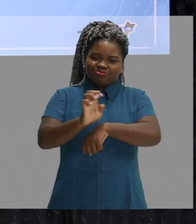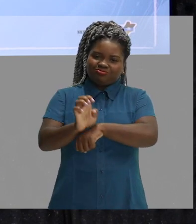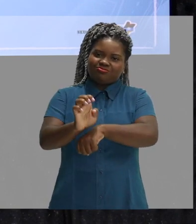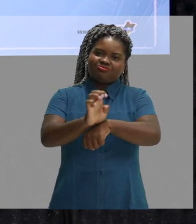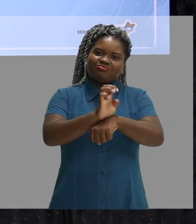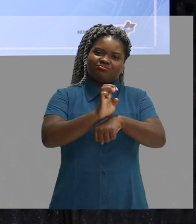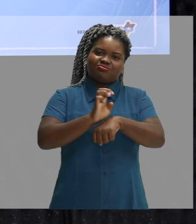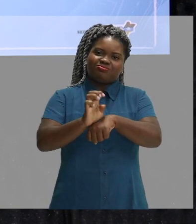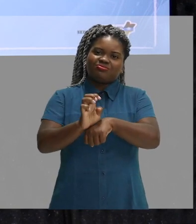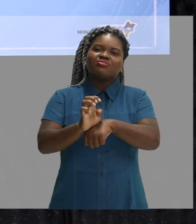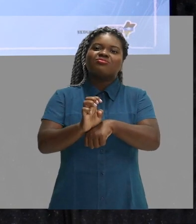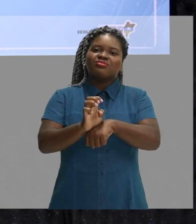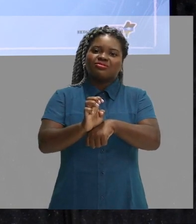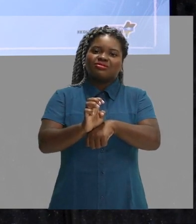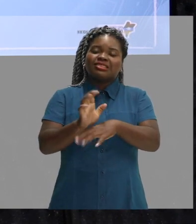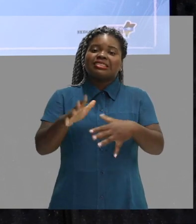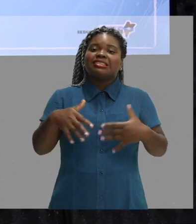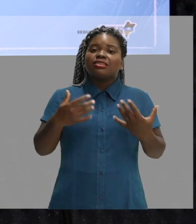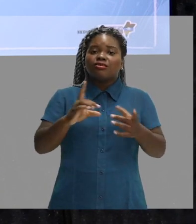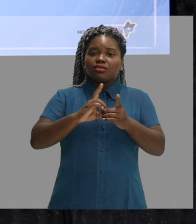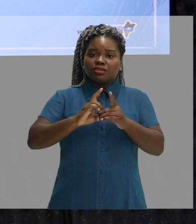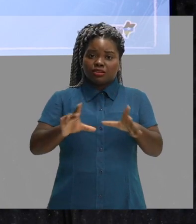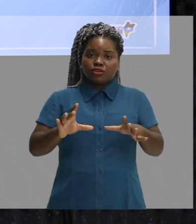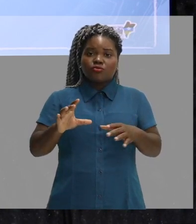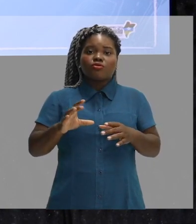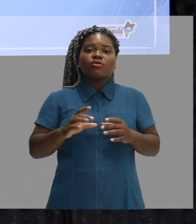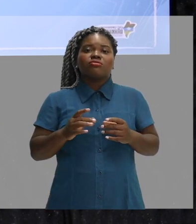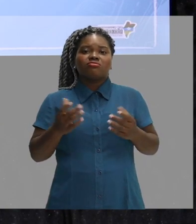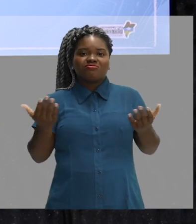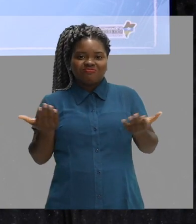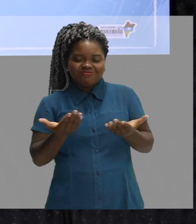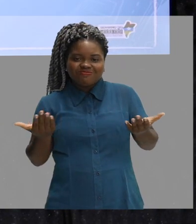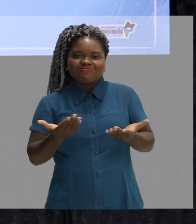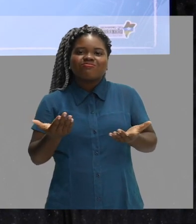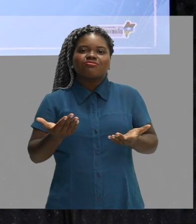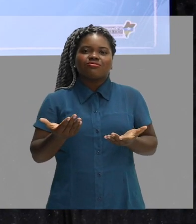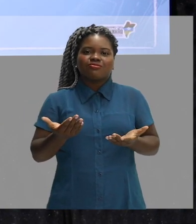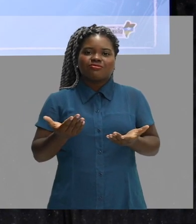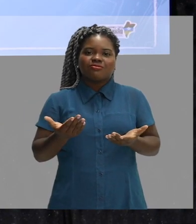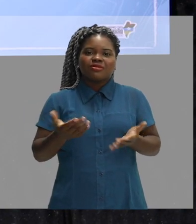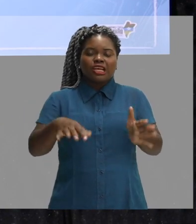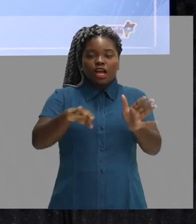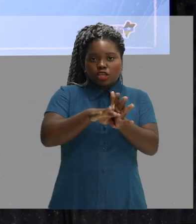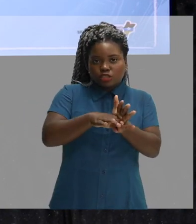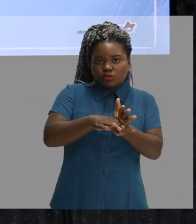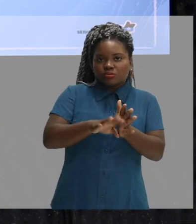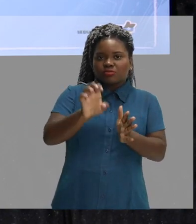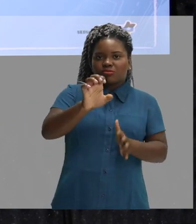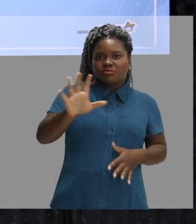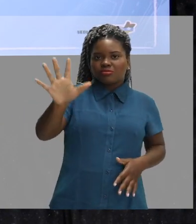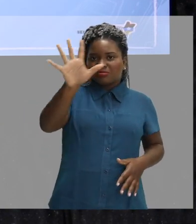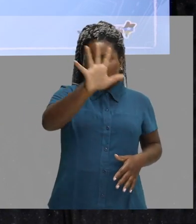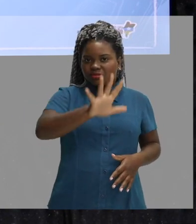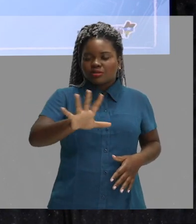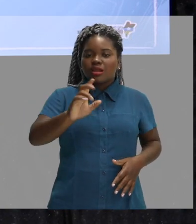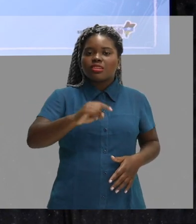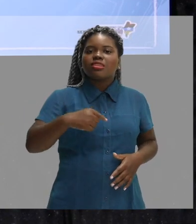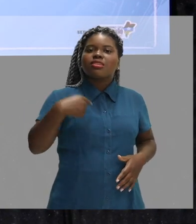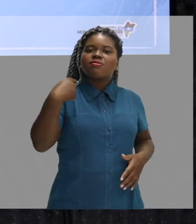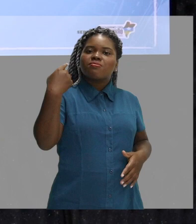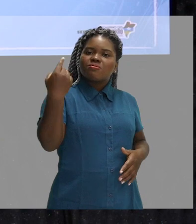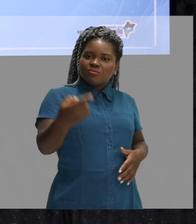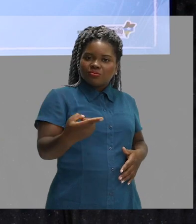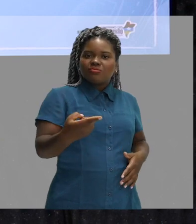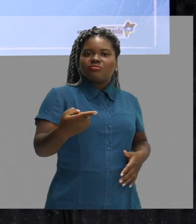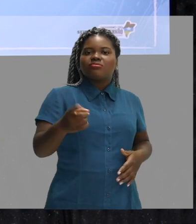na história da Europa, né, sobretudo ocidental, da Europa ocidental, depois das monarquias absolutistas, onde